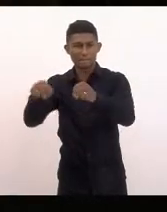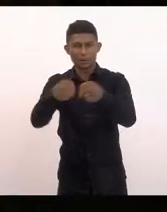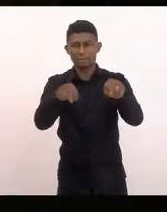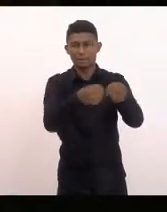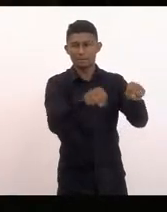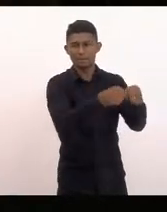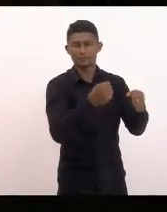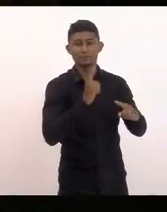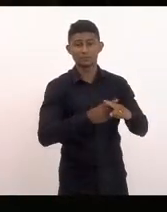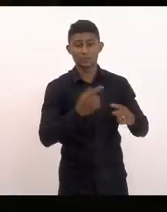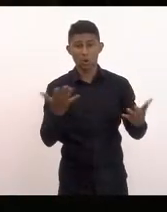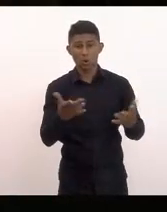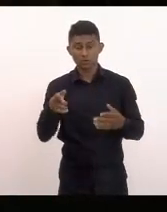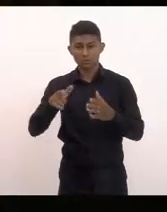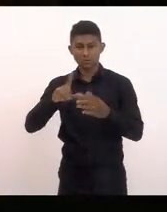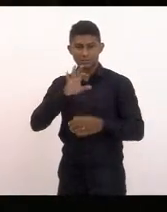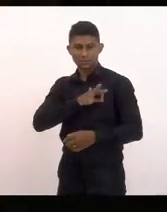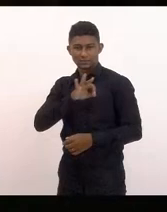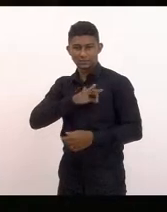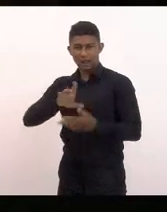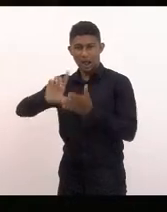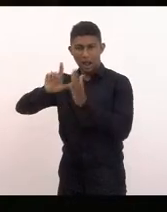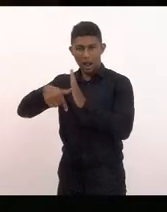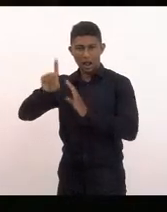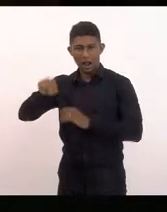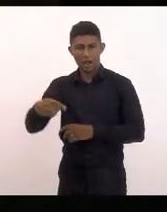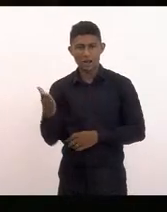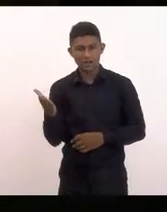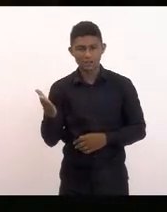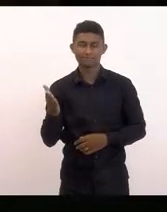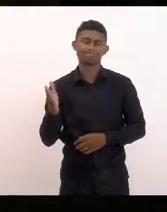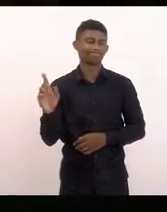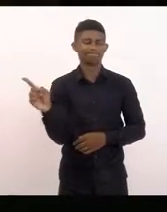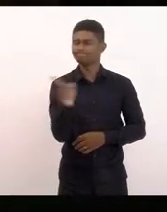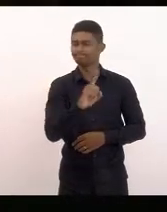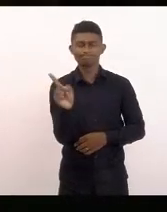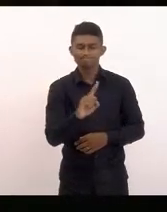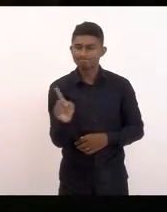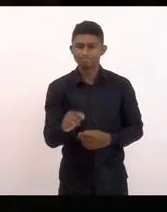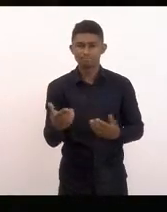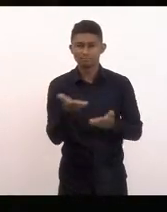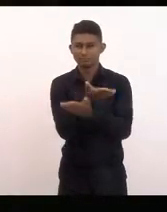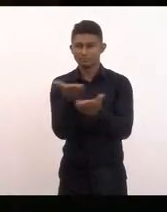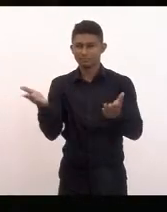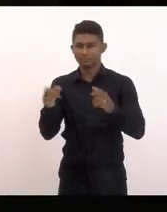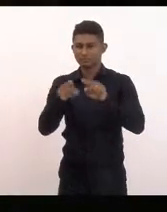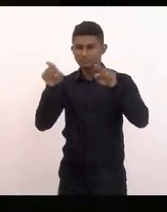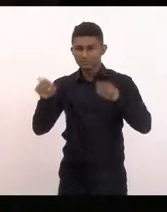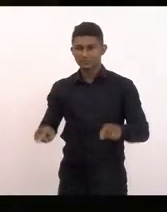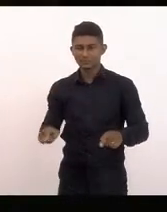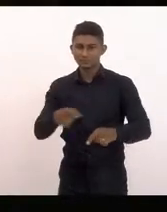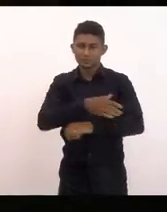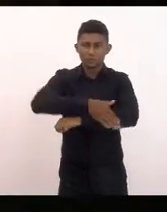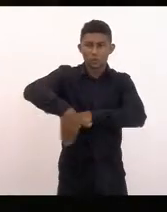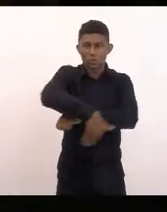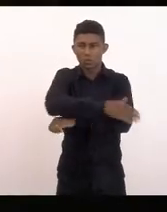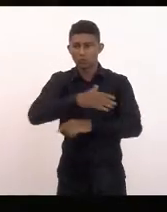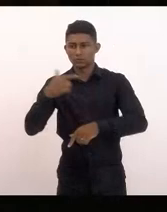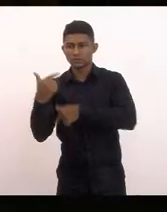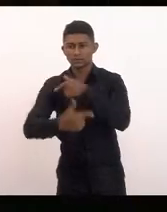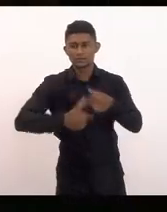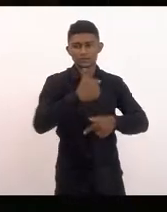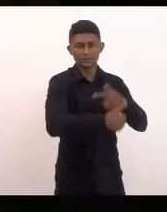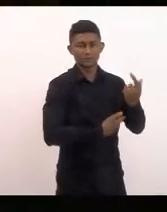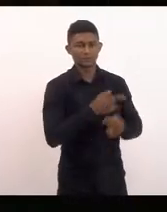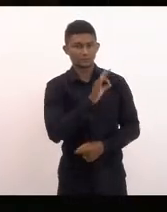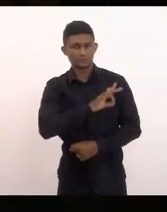atraso de salário. Nós não estamos falando de servidores que estão nas ruas defendendo a população e não terão atraso, e não terão